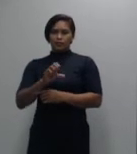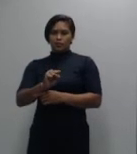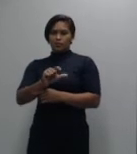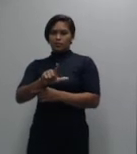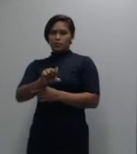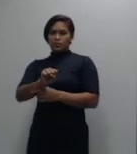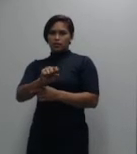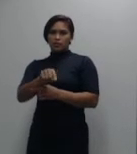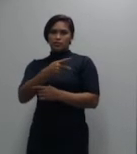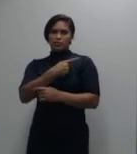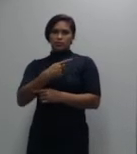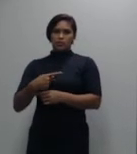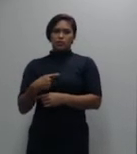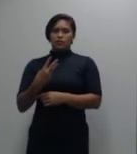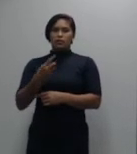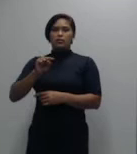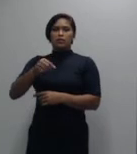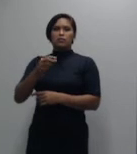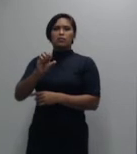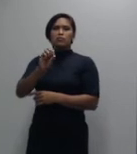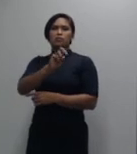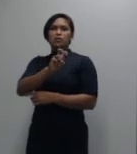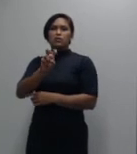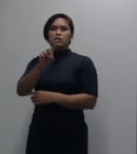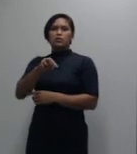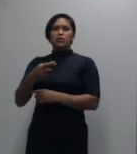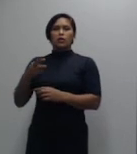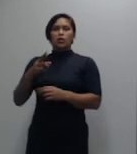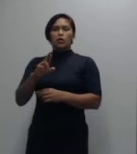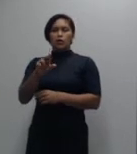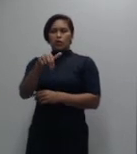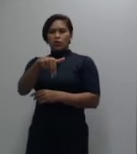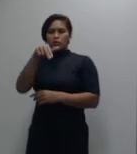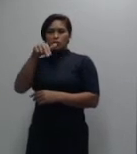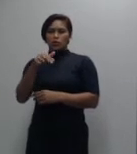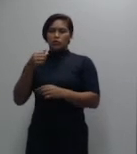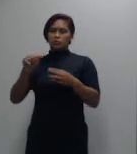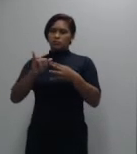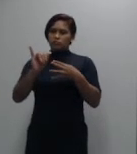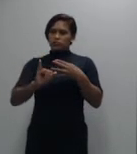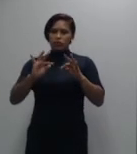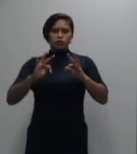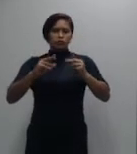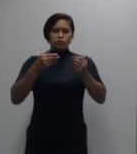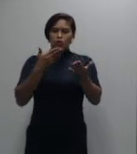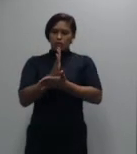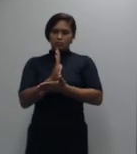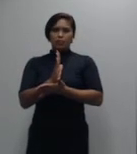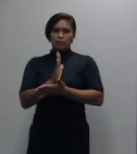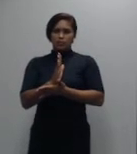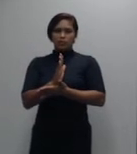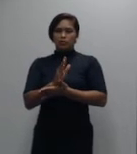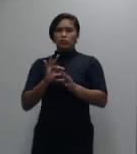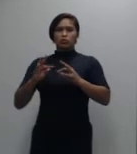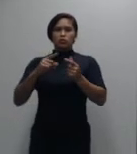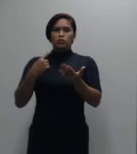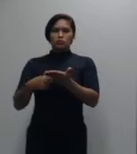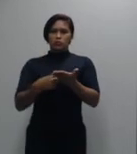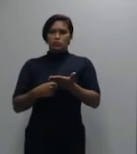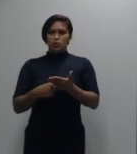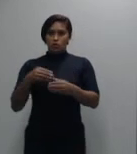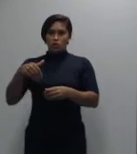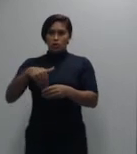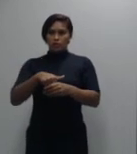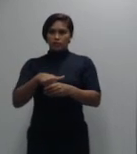S da presidência 3005 O que é agravo interno todos devidamente aprovado à unanimidade nos termos do